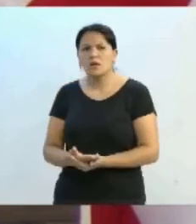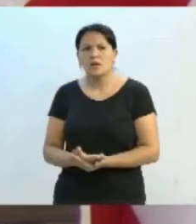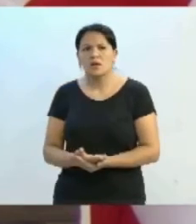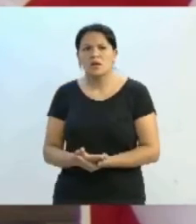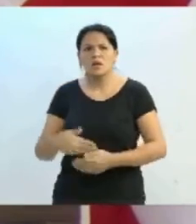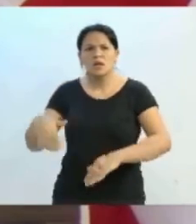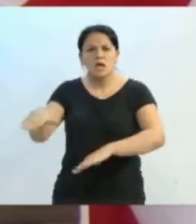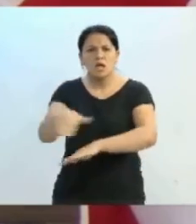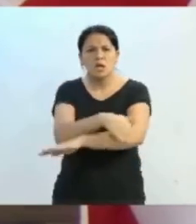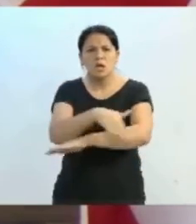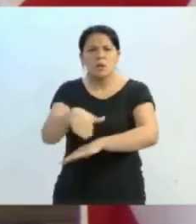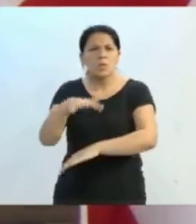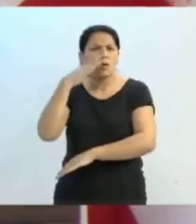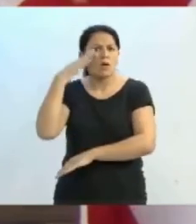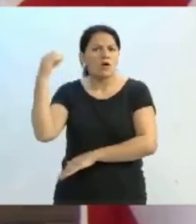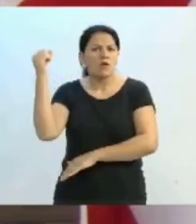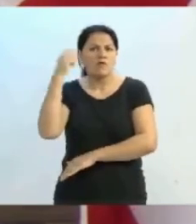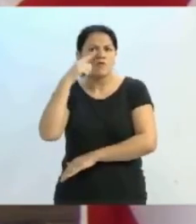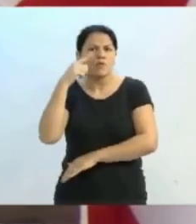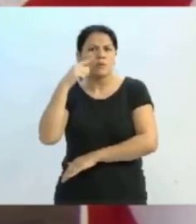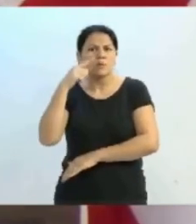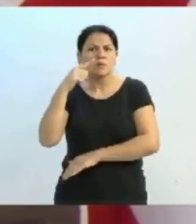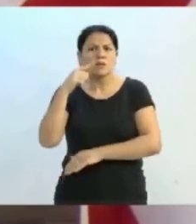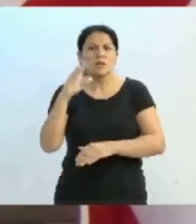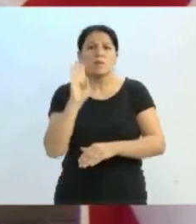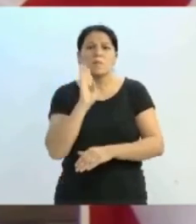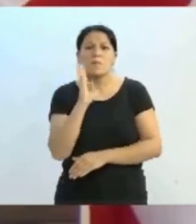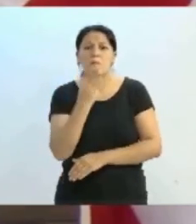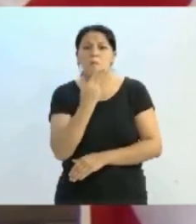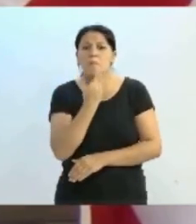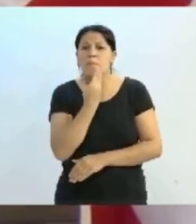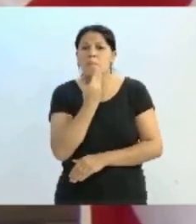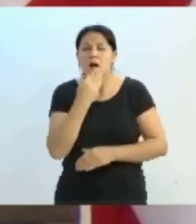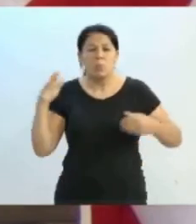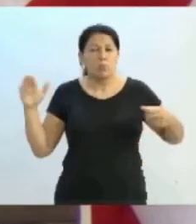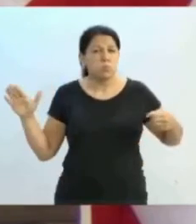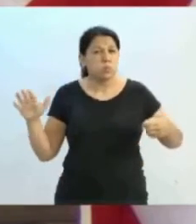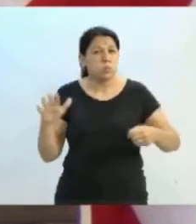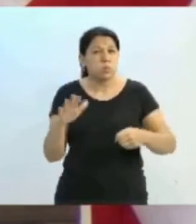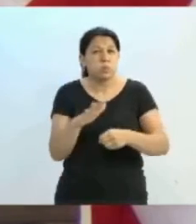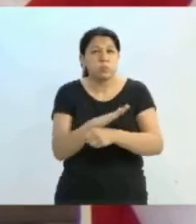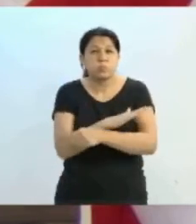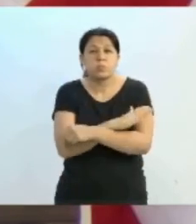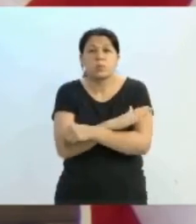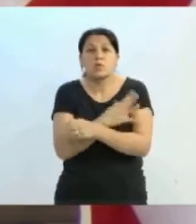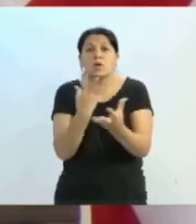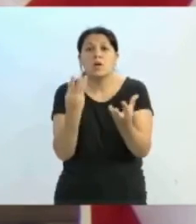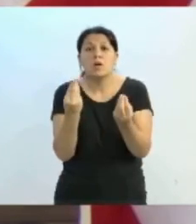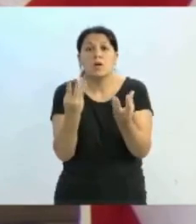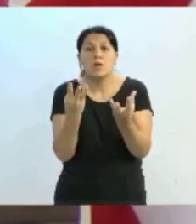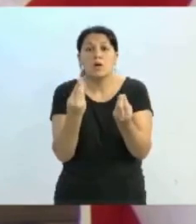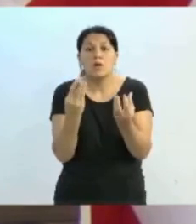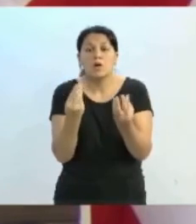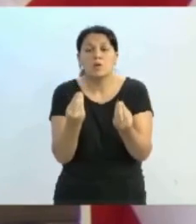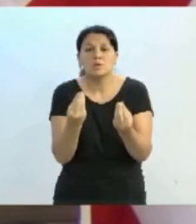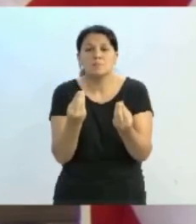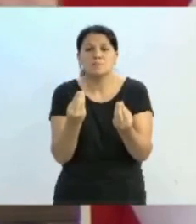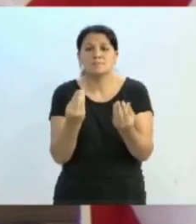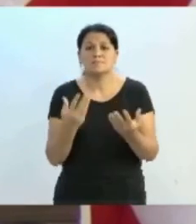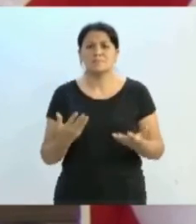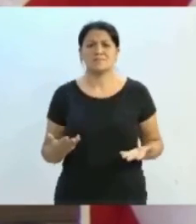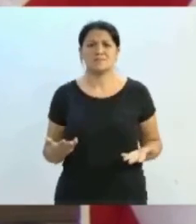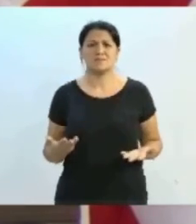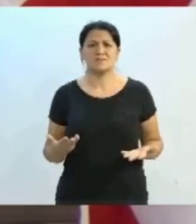pela aquela rua da Furb e ver que os clubes estão durante a semana abarrotado de gente Talvez nós precisamos